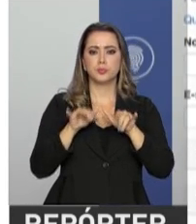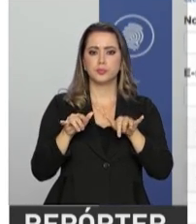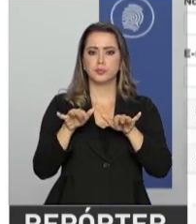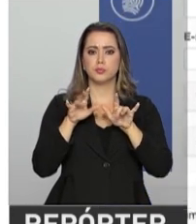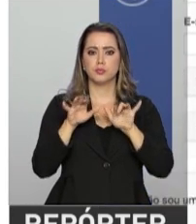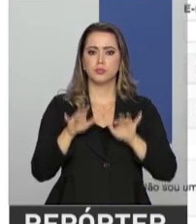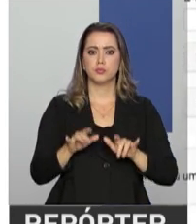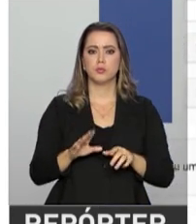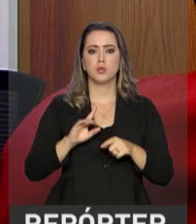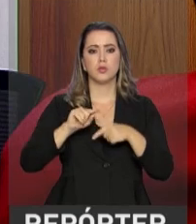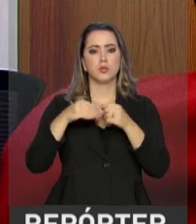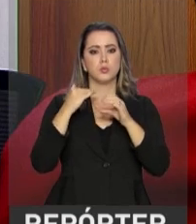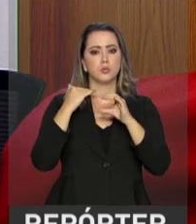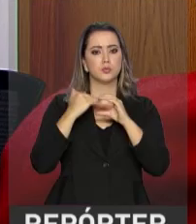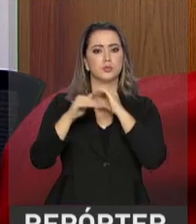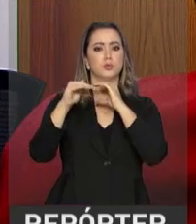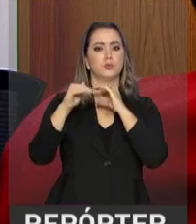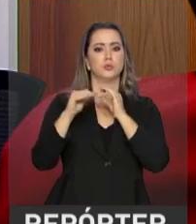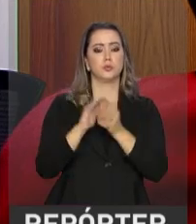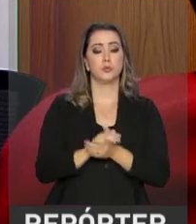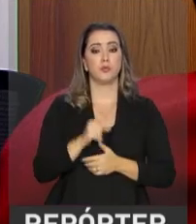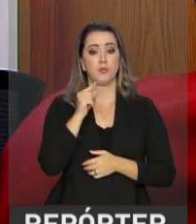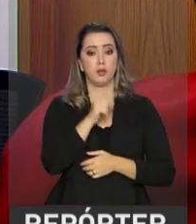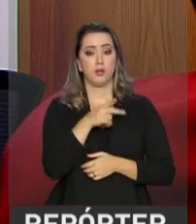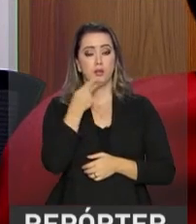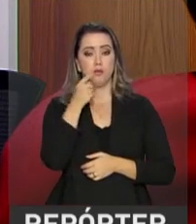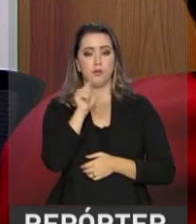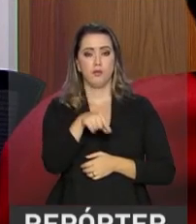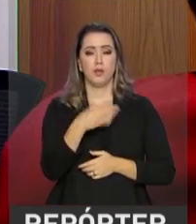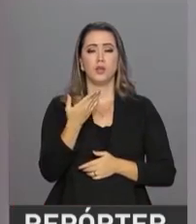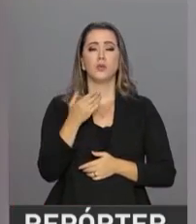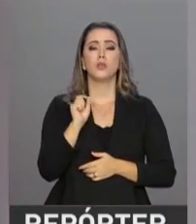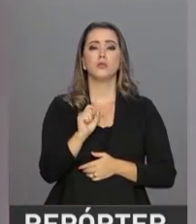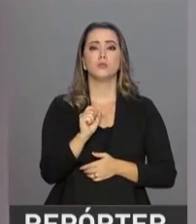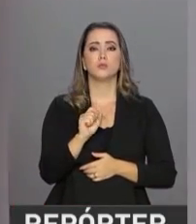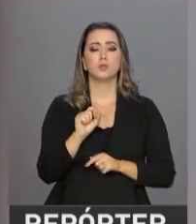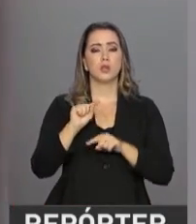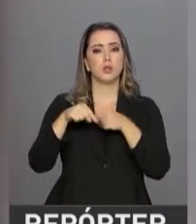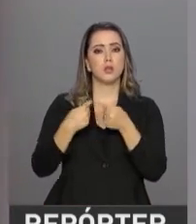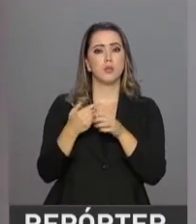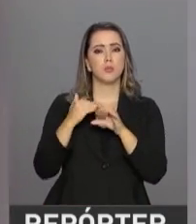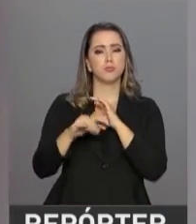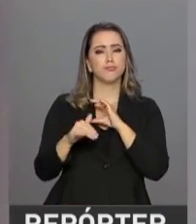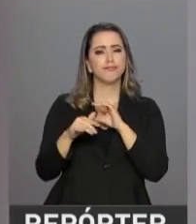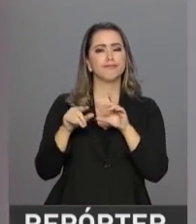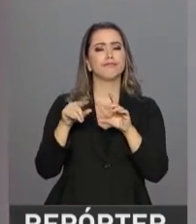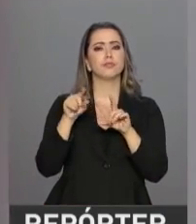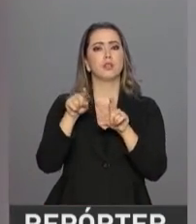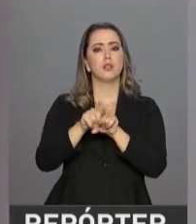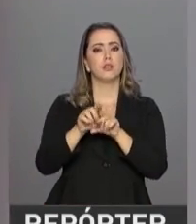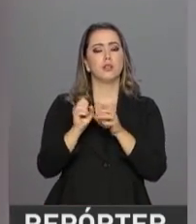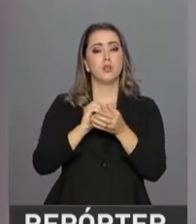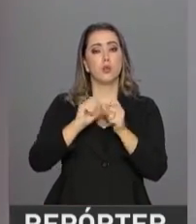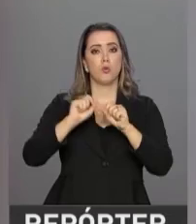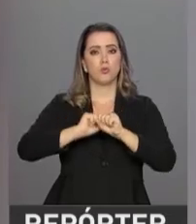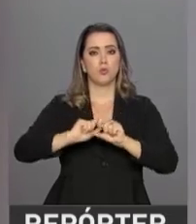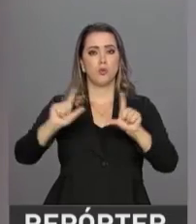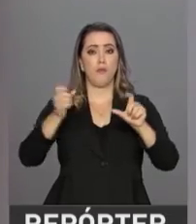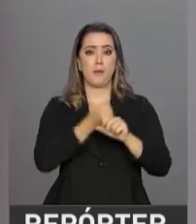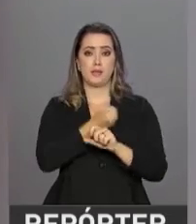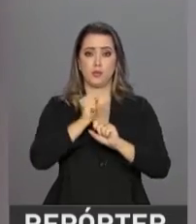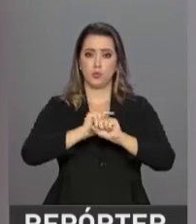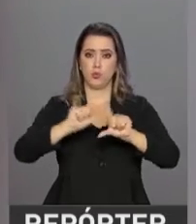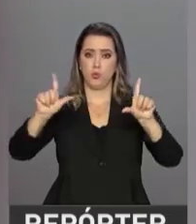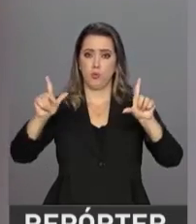e enviar segundo o ouvidor geral da união após o preenchimento vai ser gerado um número de